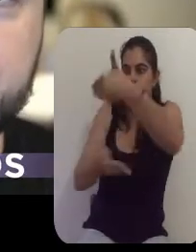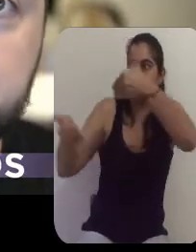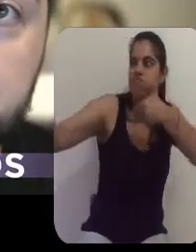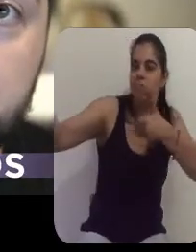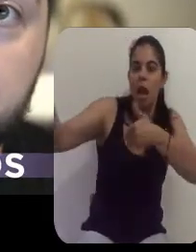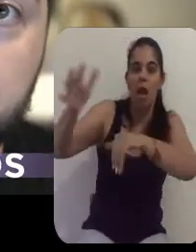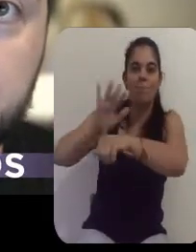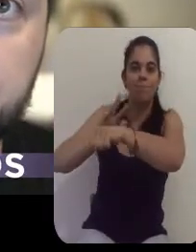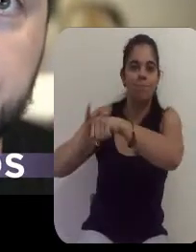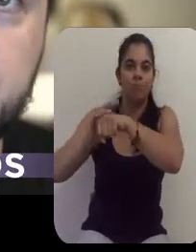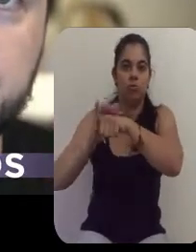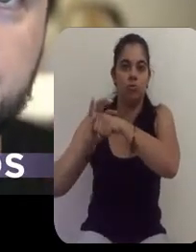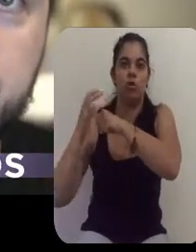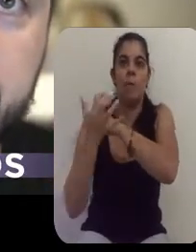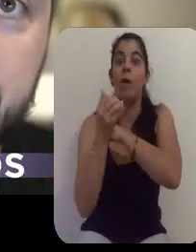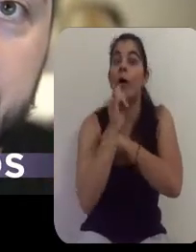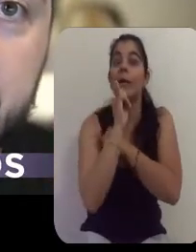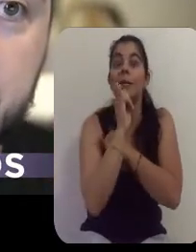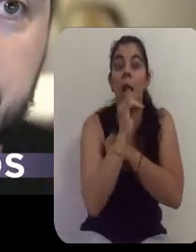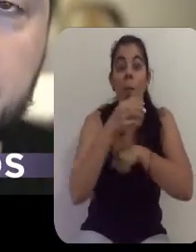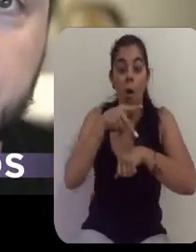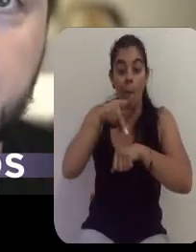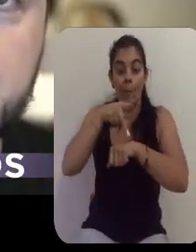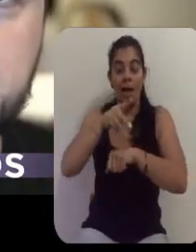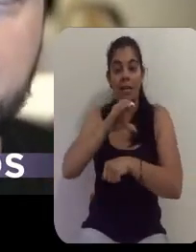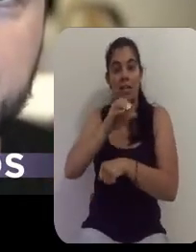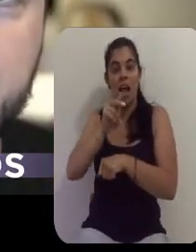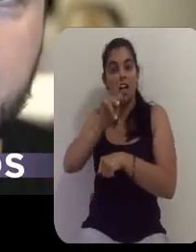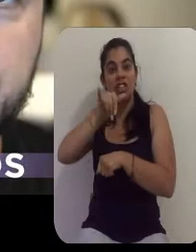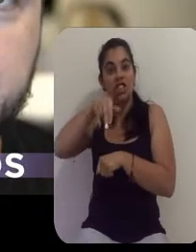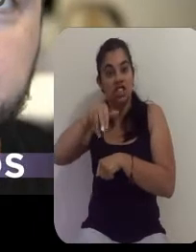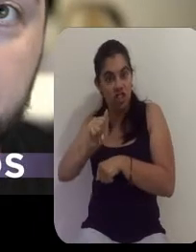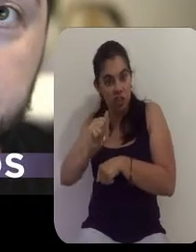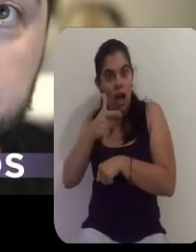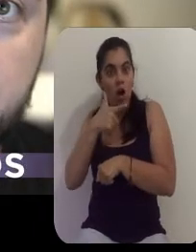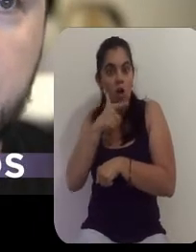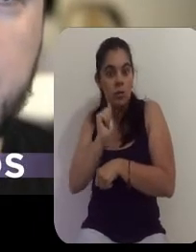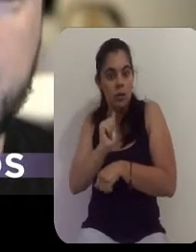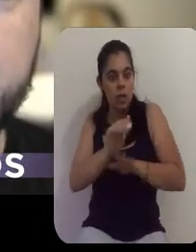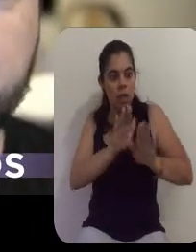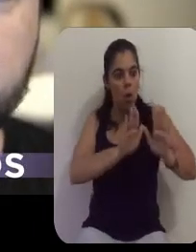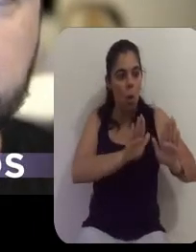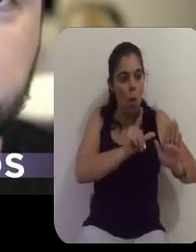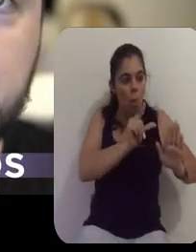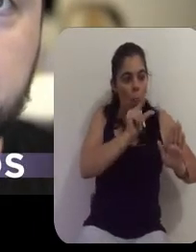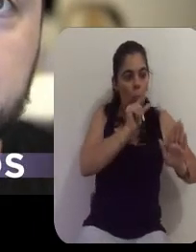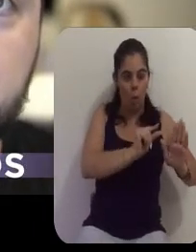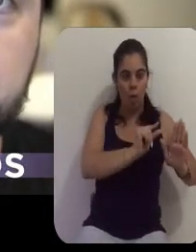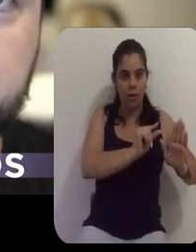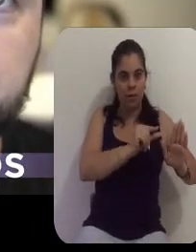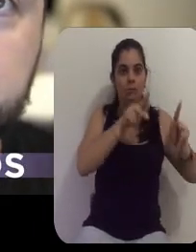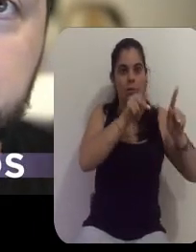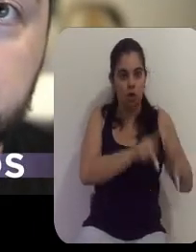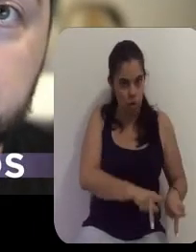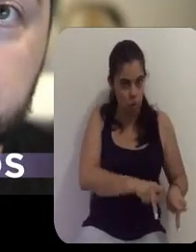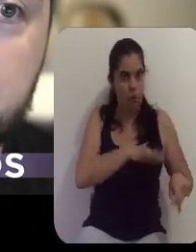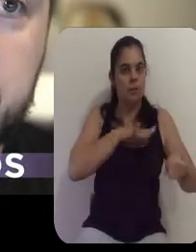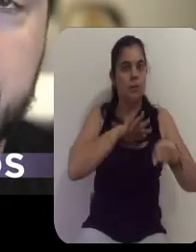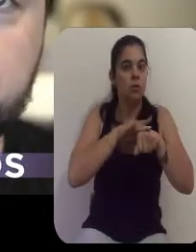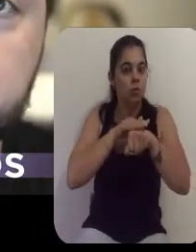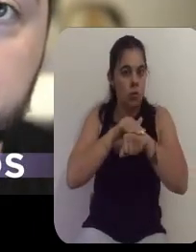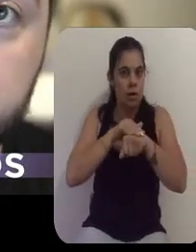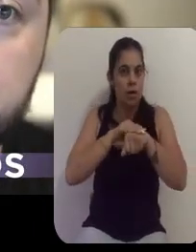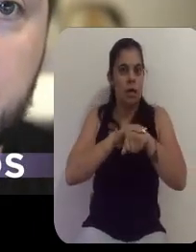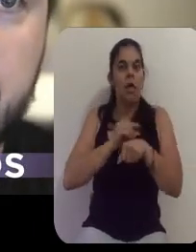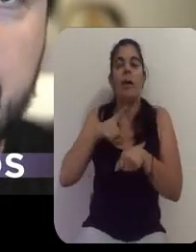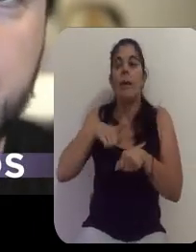situação em que a China está agora. Eles conseguiram suprimir a doença até o ponto em que eles mal têm casos internos e tem alguns casos externos sendo recebidos. Mas